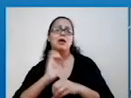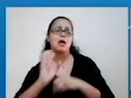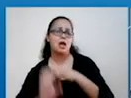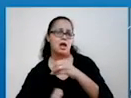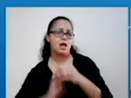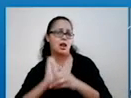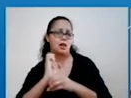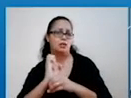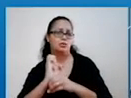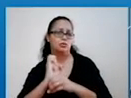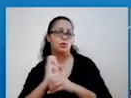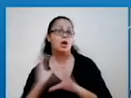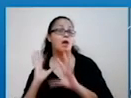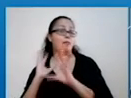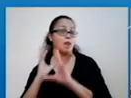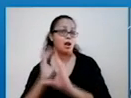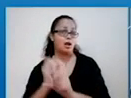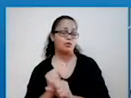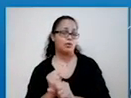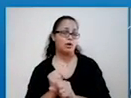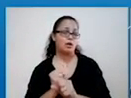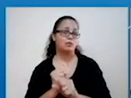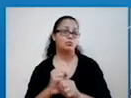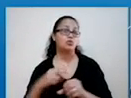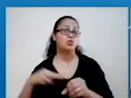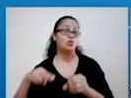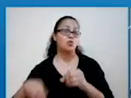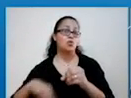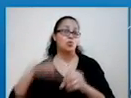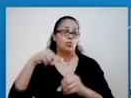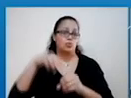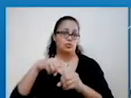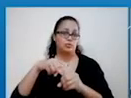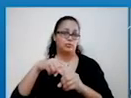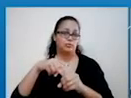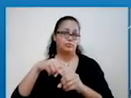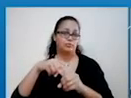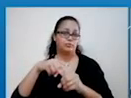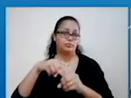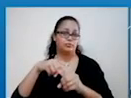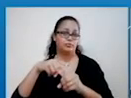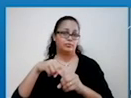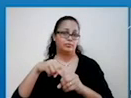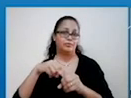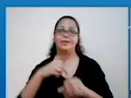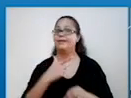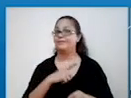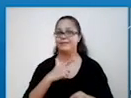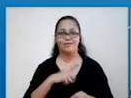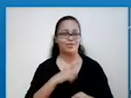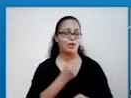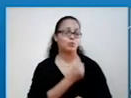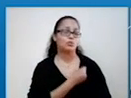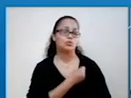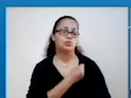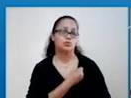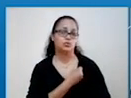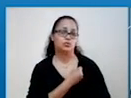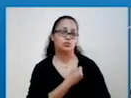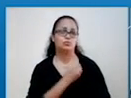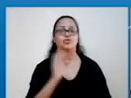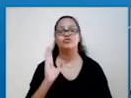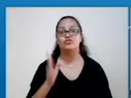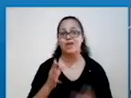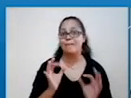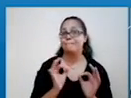Para calcularmos o número de nêutrons, a gente tem uma outra fórmula, porque nós não temos esse número já